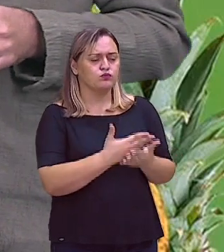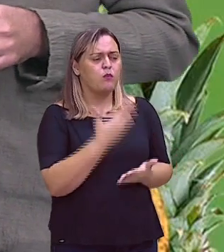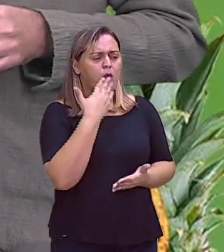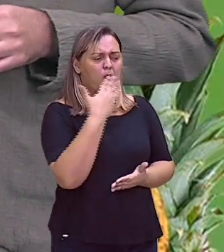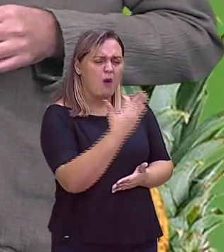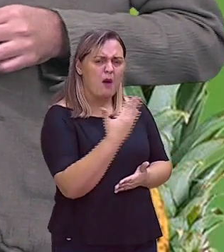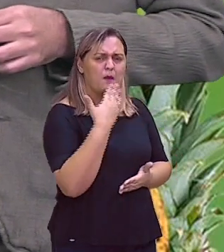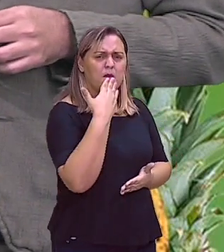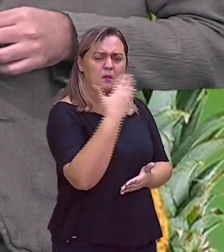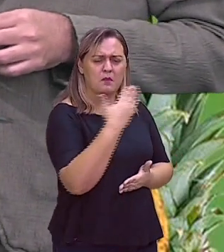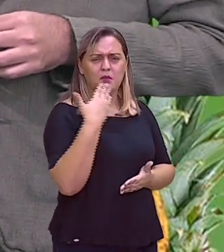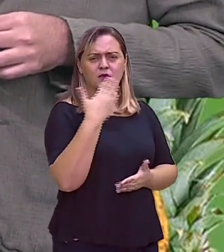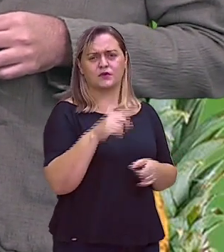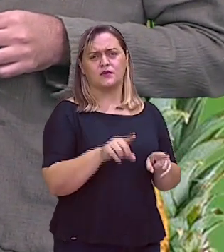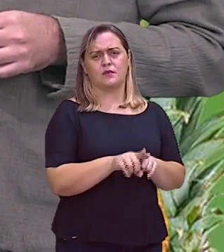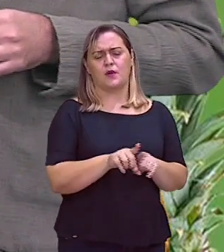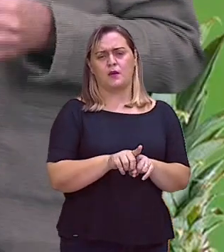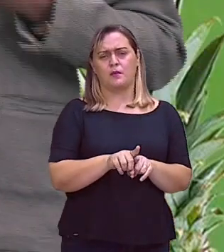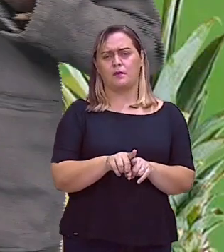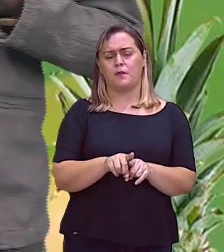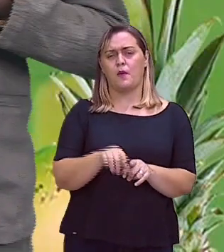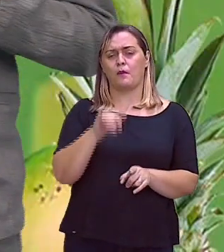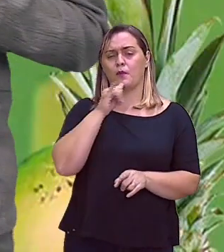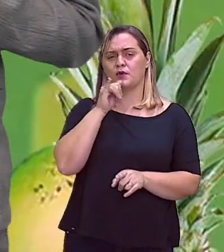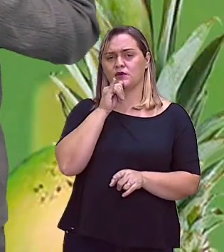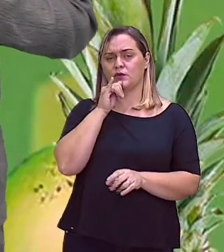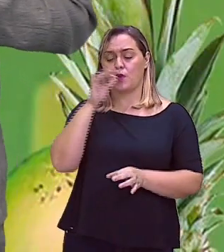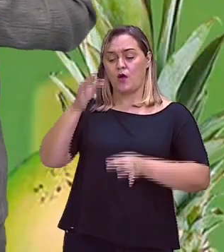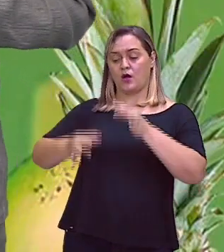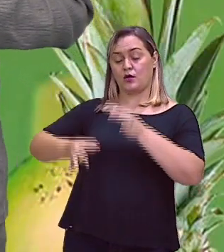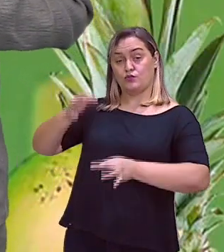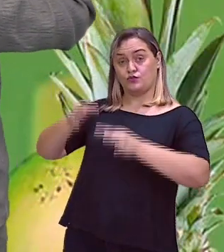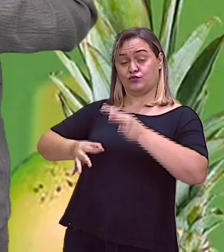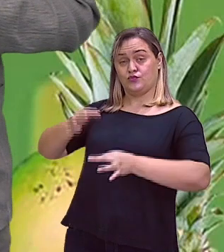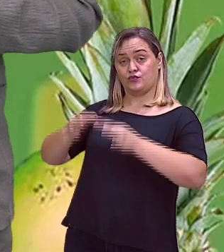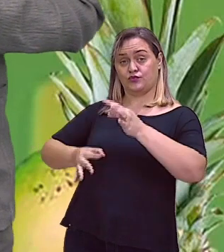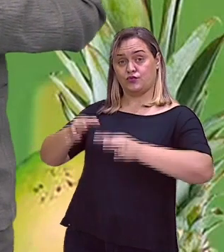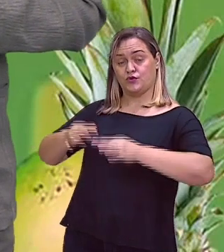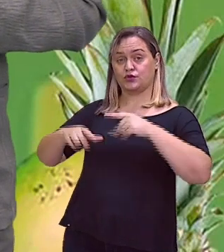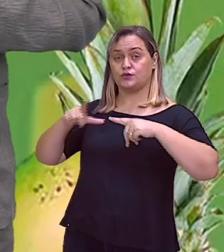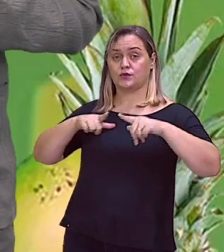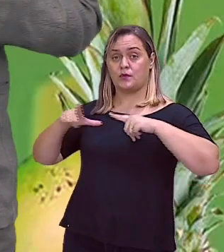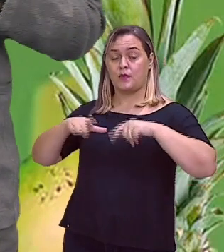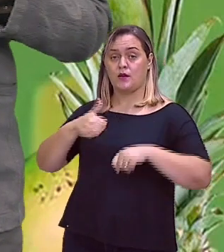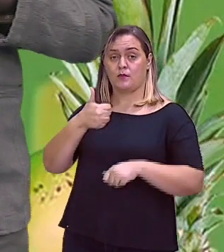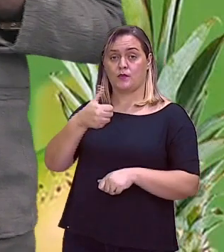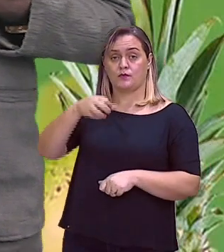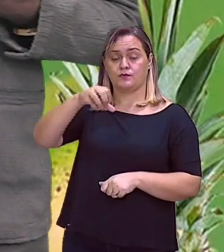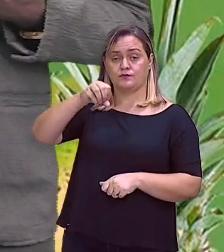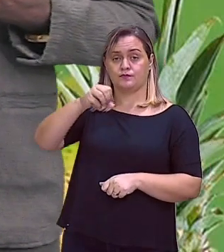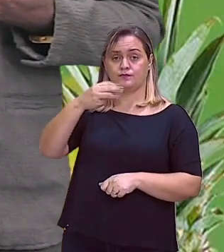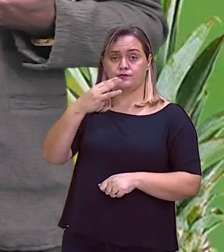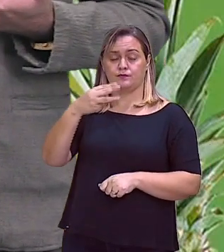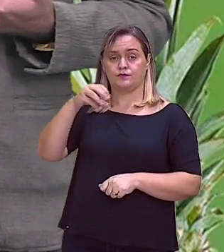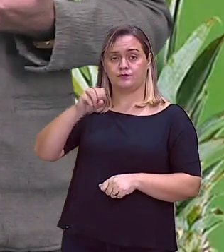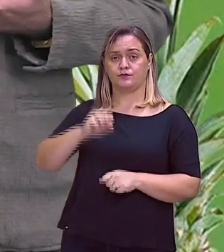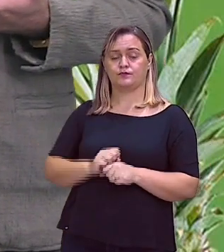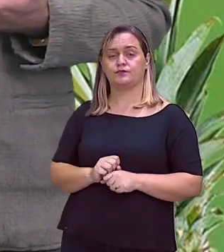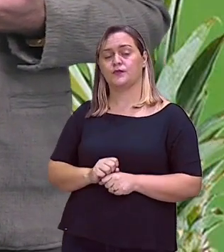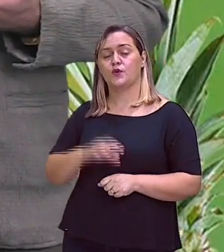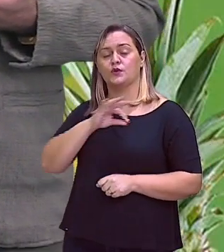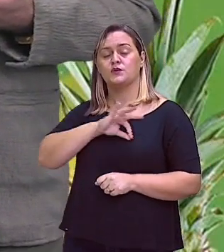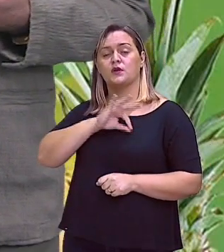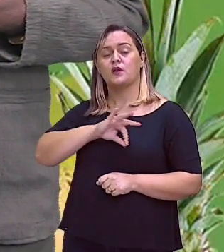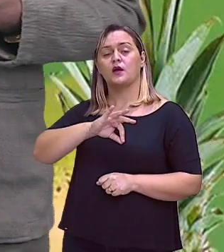detox podem ser citada a criação da Justiça do Trabalho em 1939 o decreto do salário mínimo